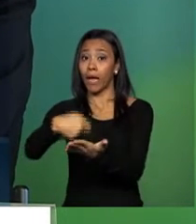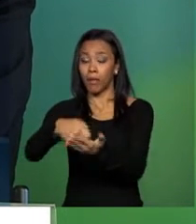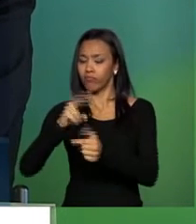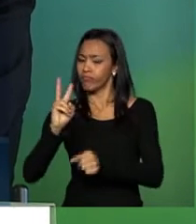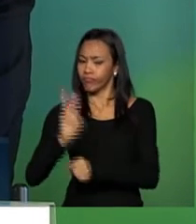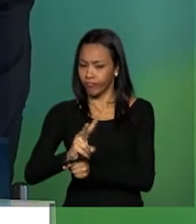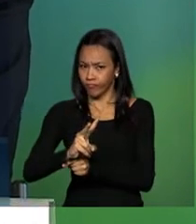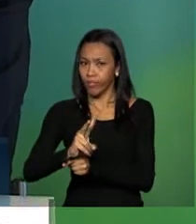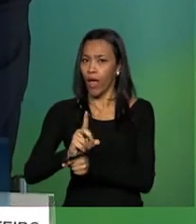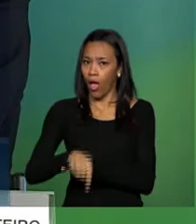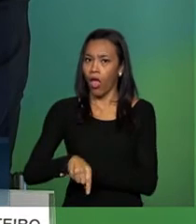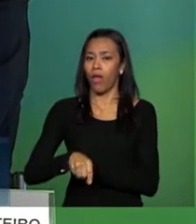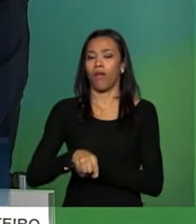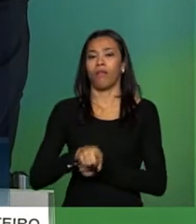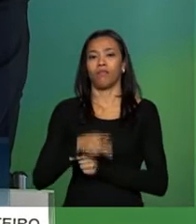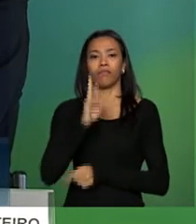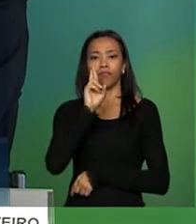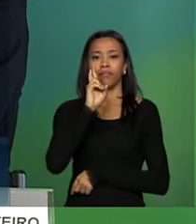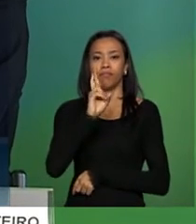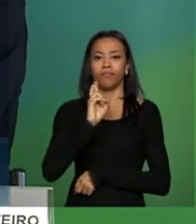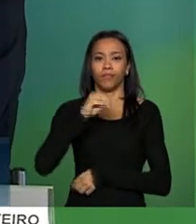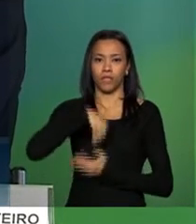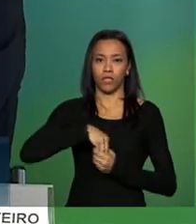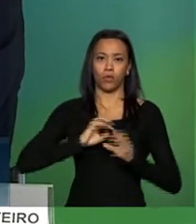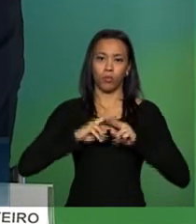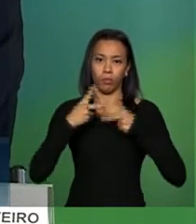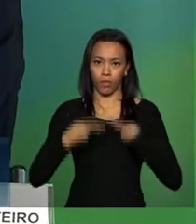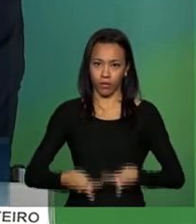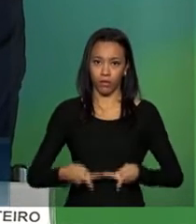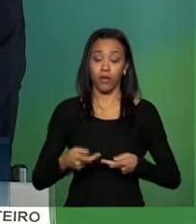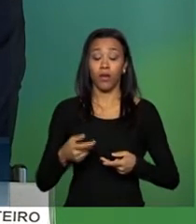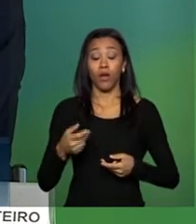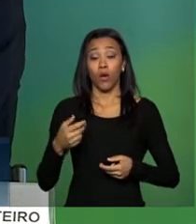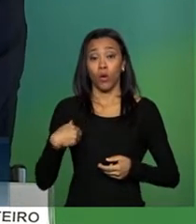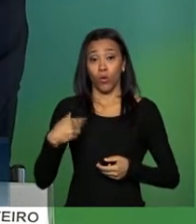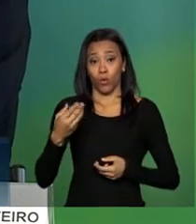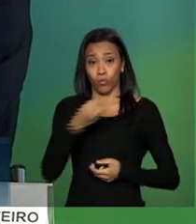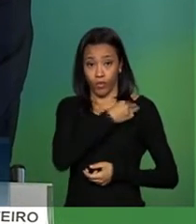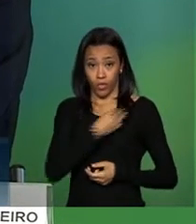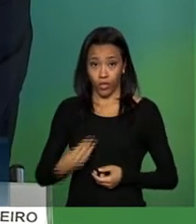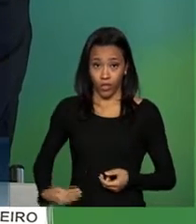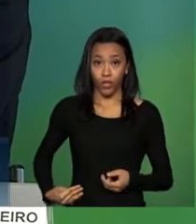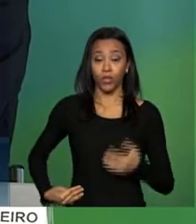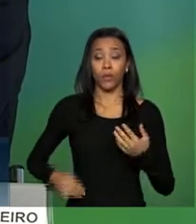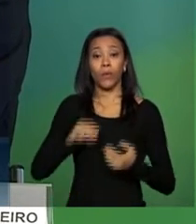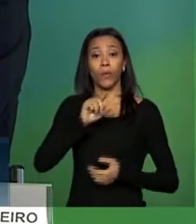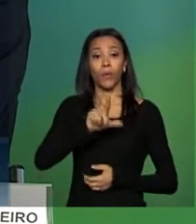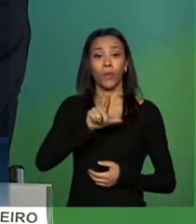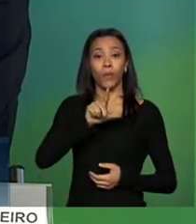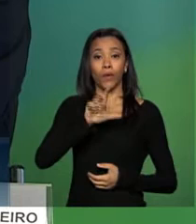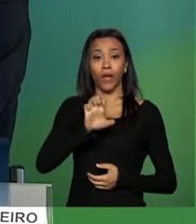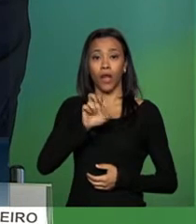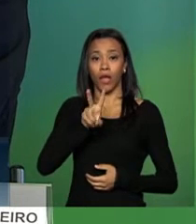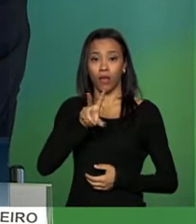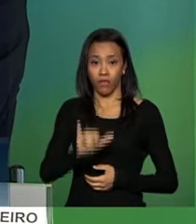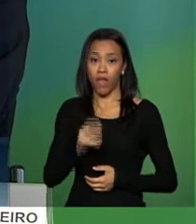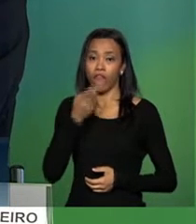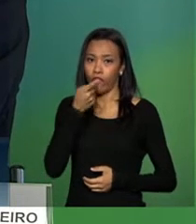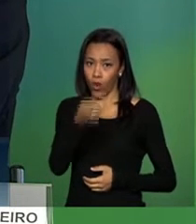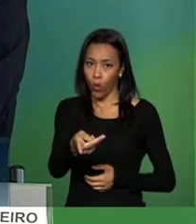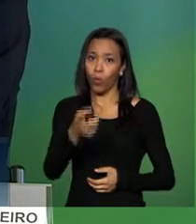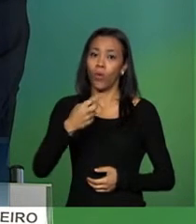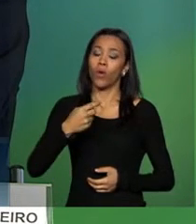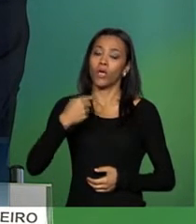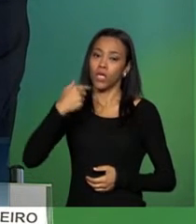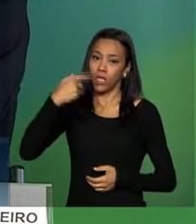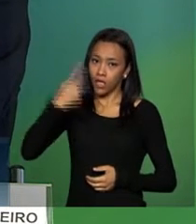Levy afirmou isso de maneira muito clara, que nós vamos ter uma situação de absoluta regularidade